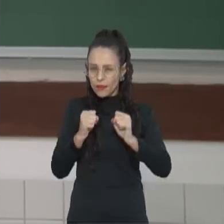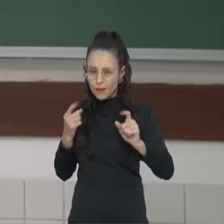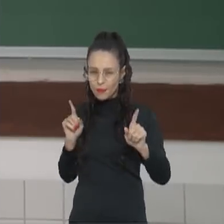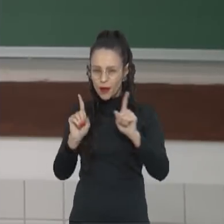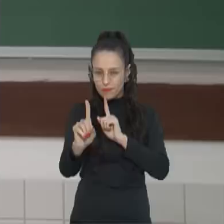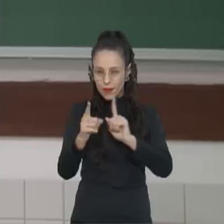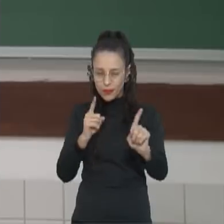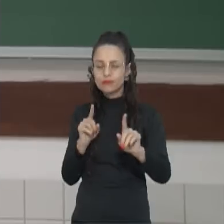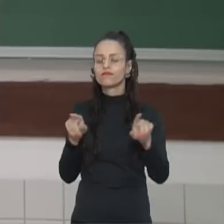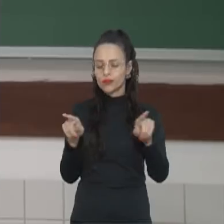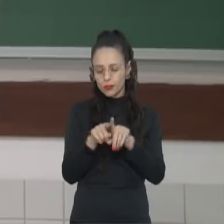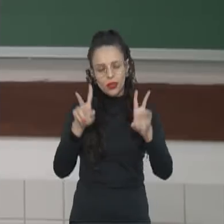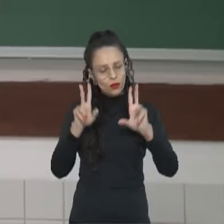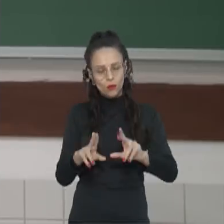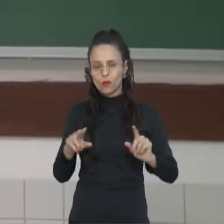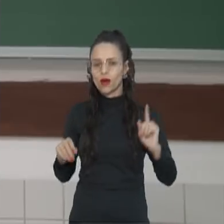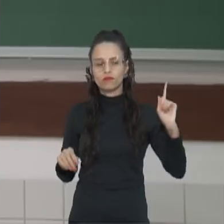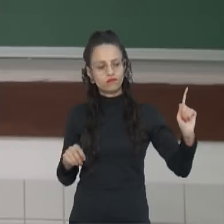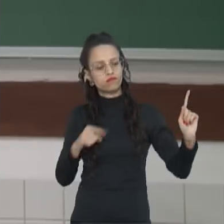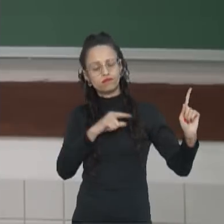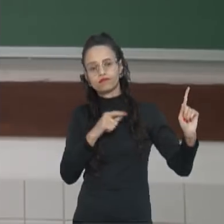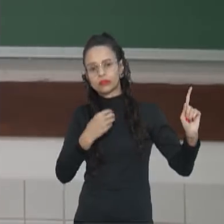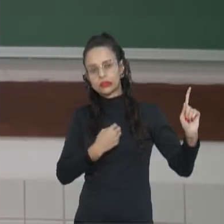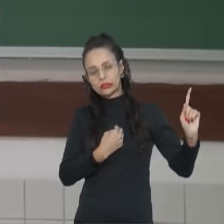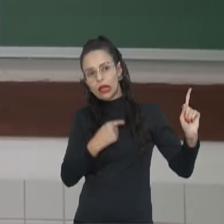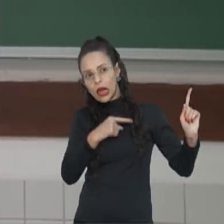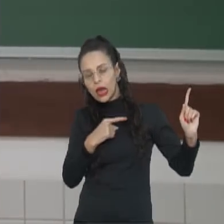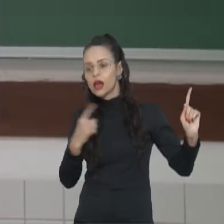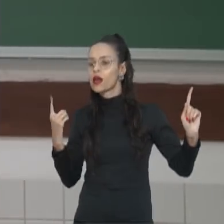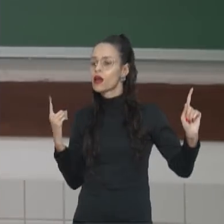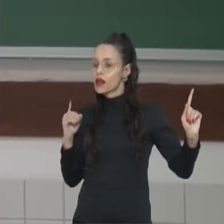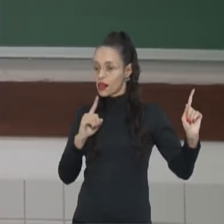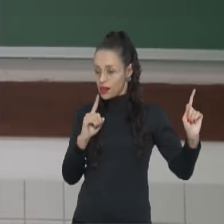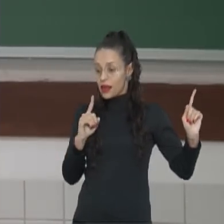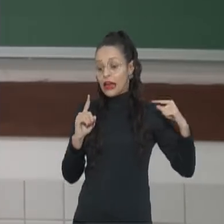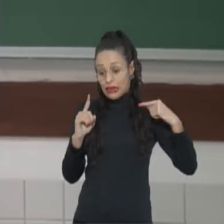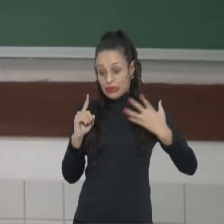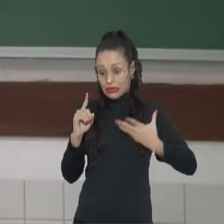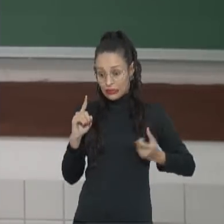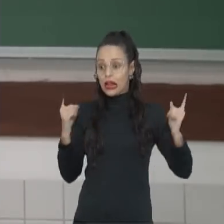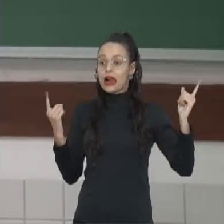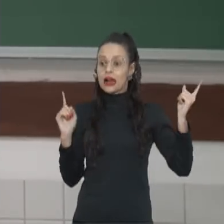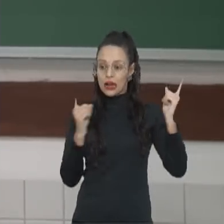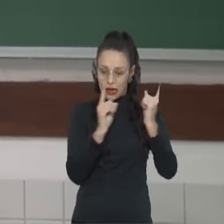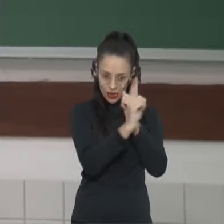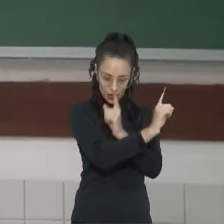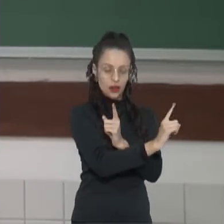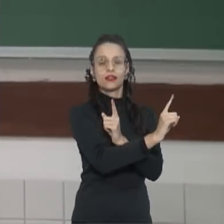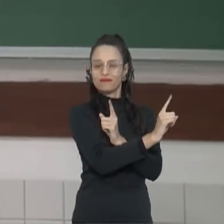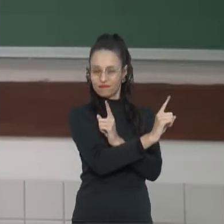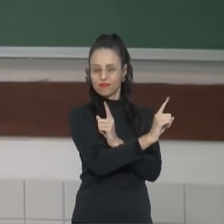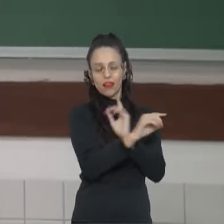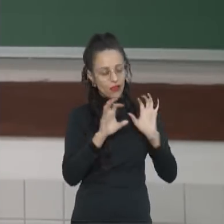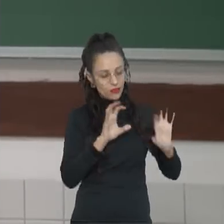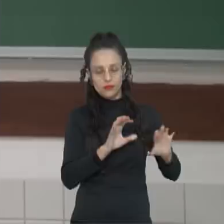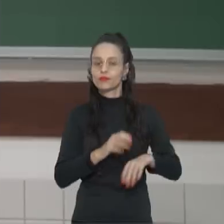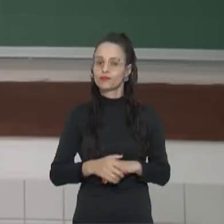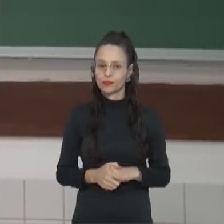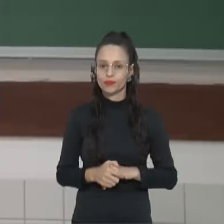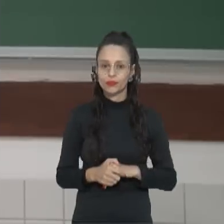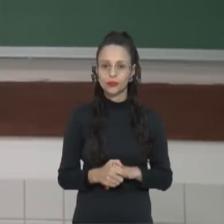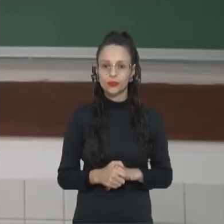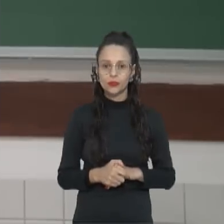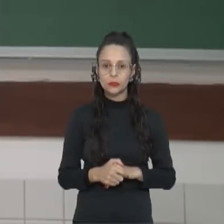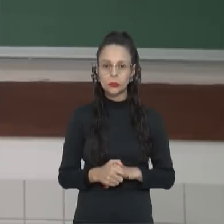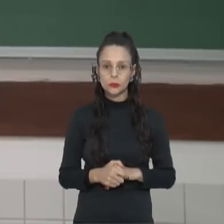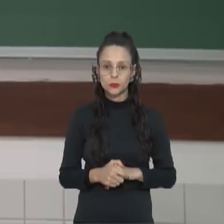Exatamente. Tem um chasques, ou chasques, descansado, chega um, começa com a língua para fora, tá aqui a mensagem, o outro pega descansado e pica